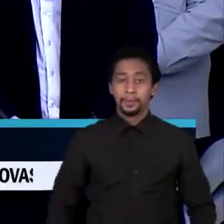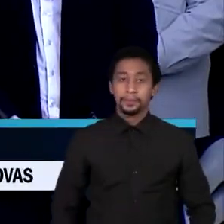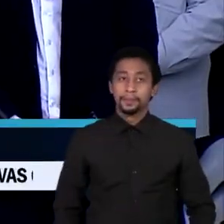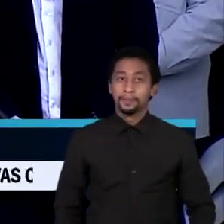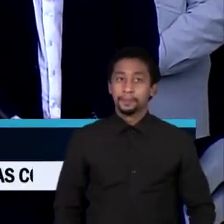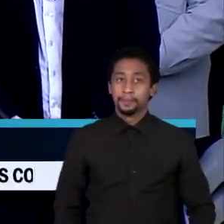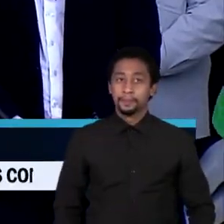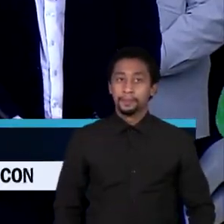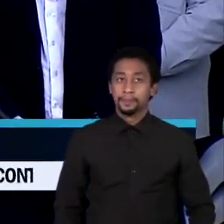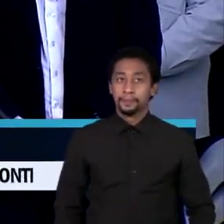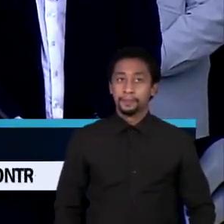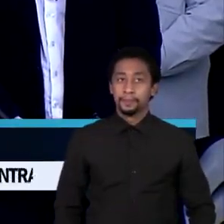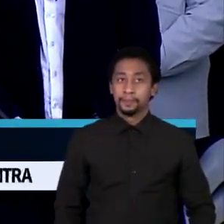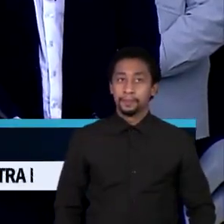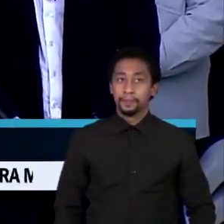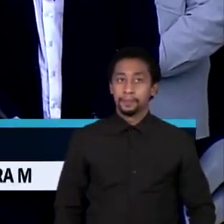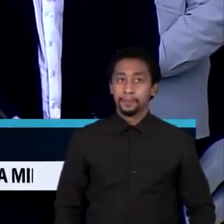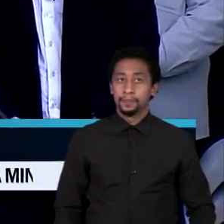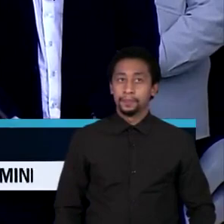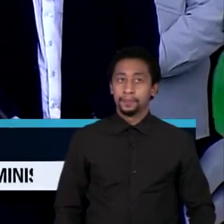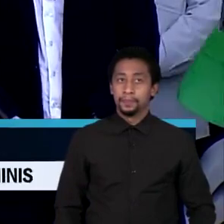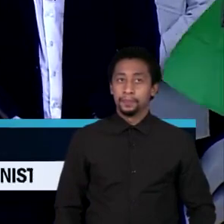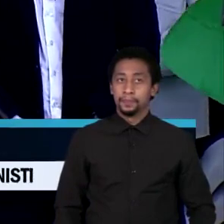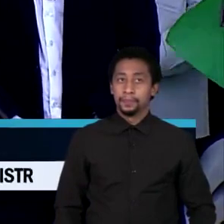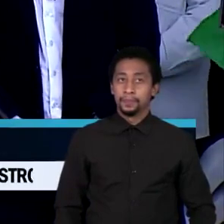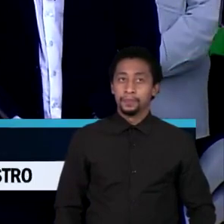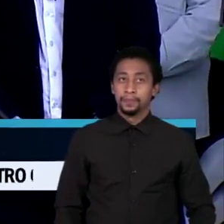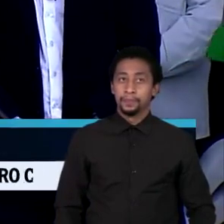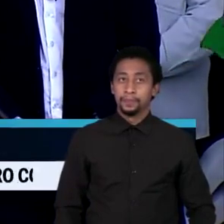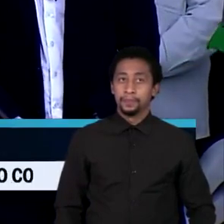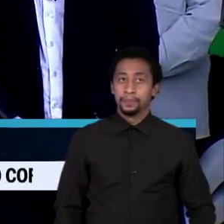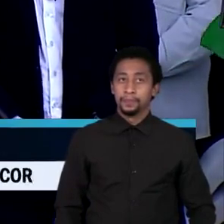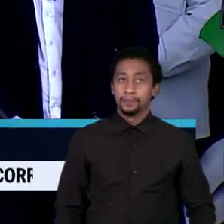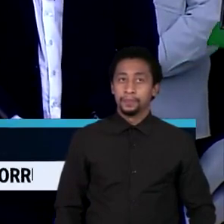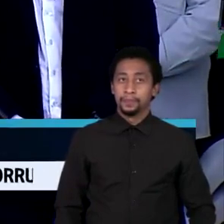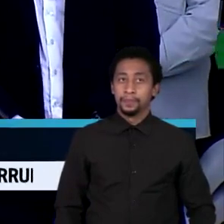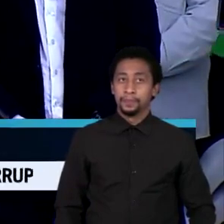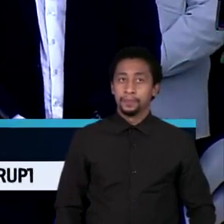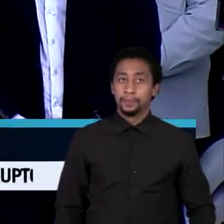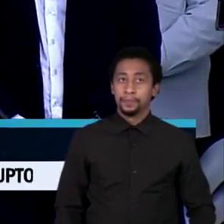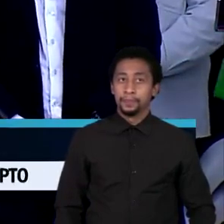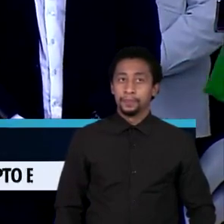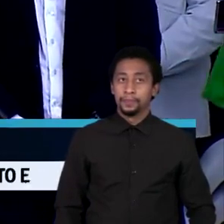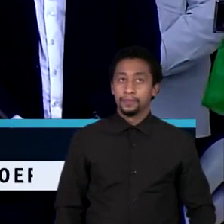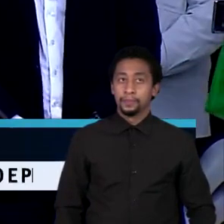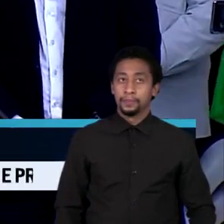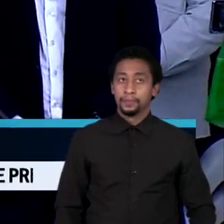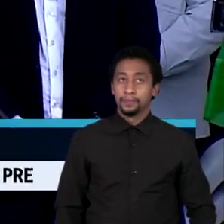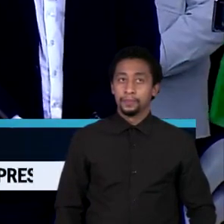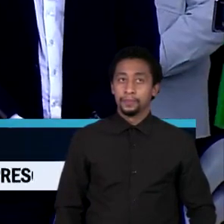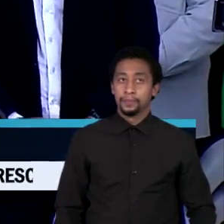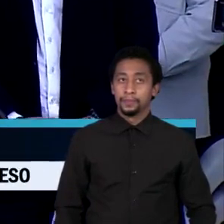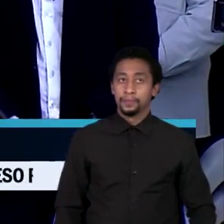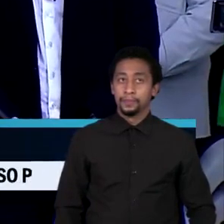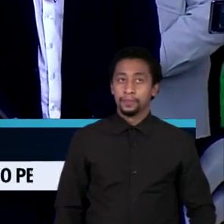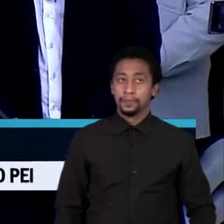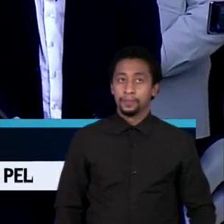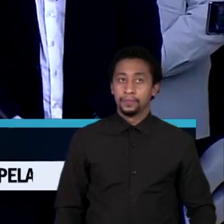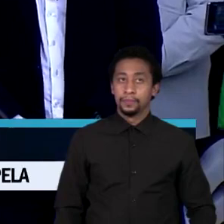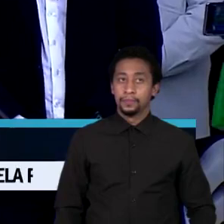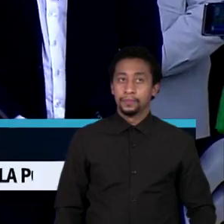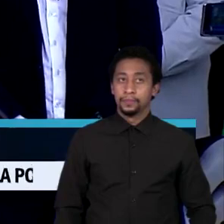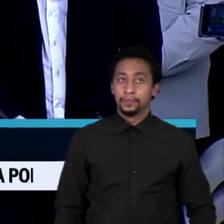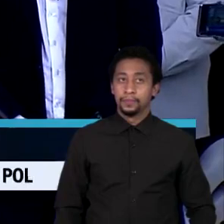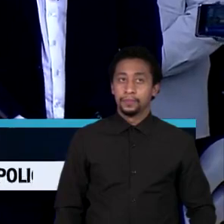falado das quatro linhas da Constituição. Tenho certeza. Se preciso for, e cada